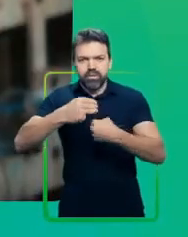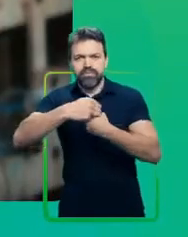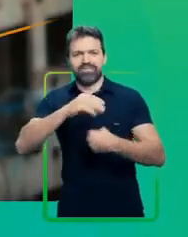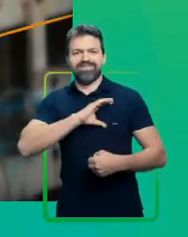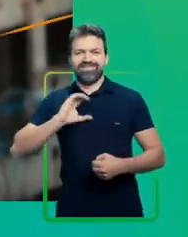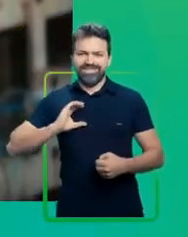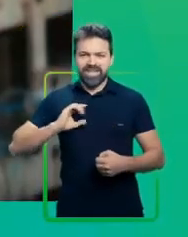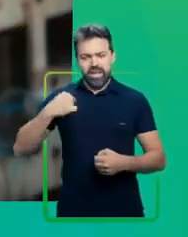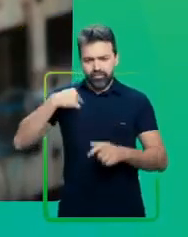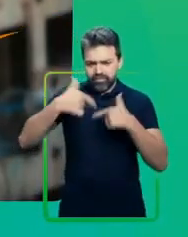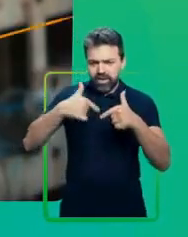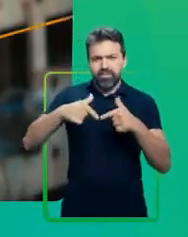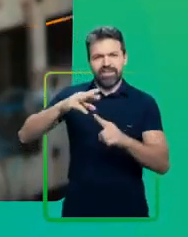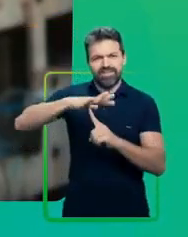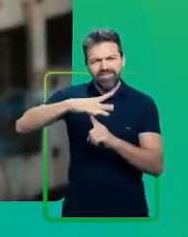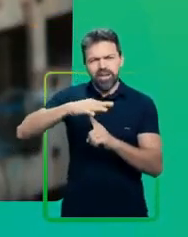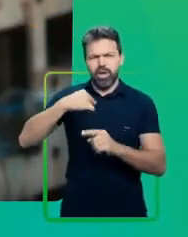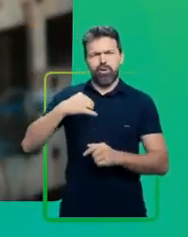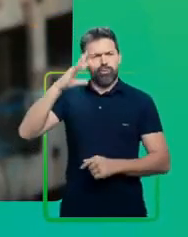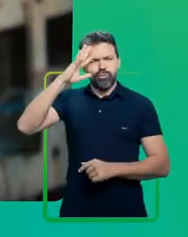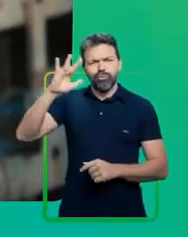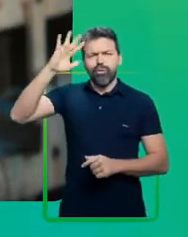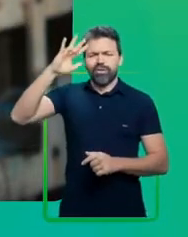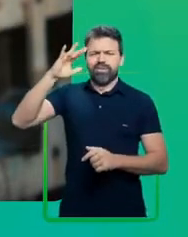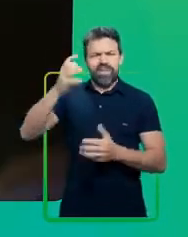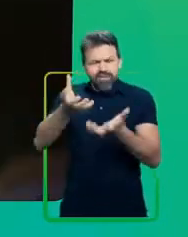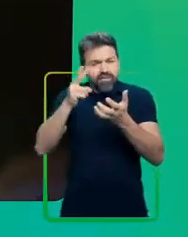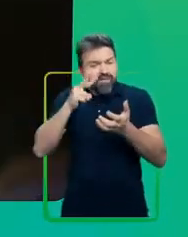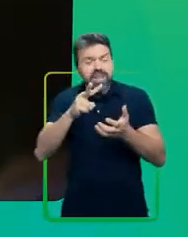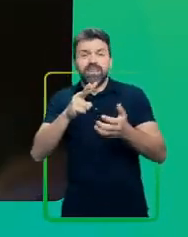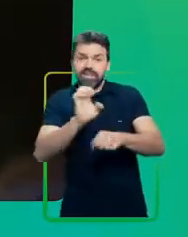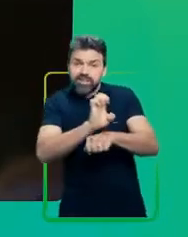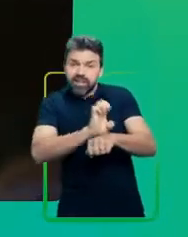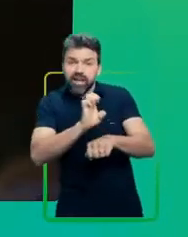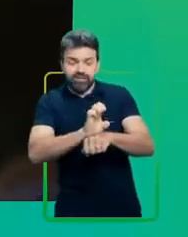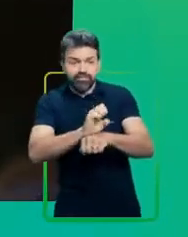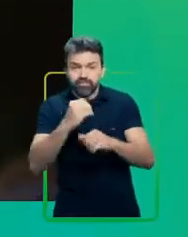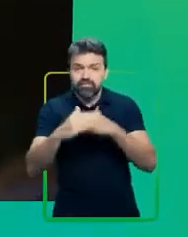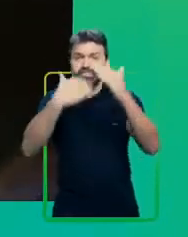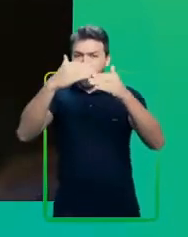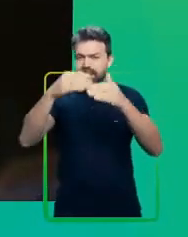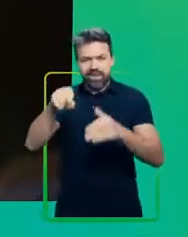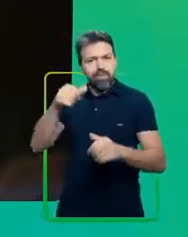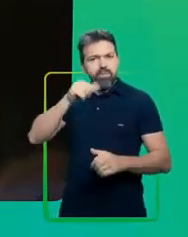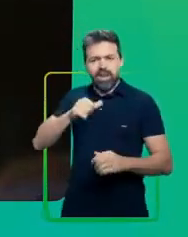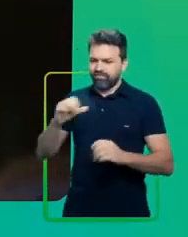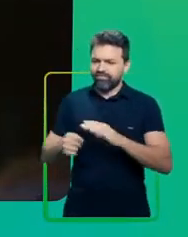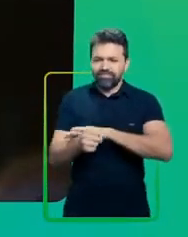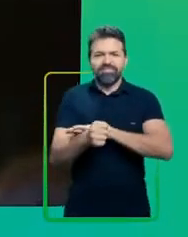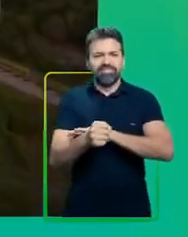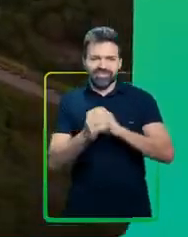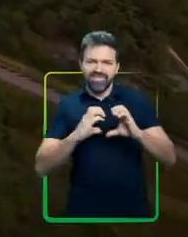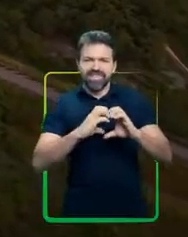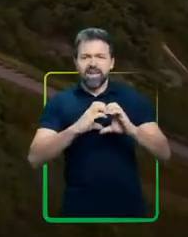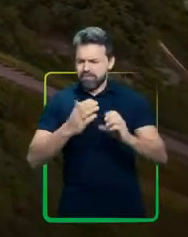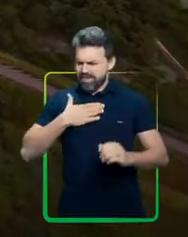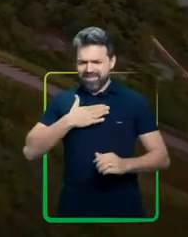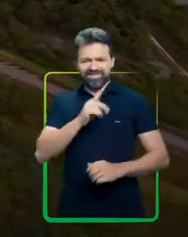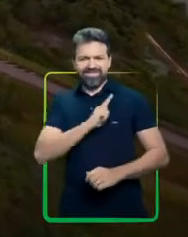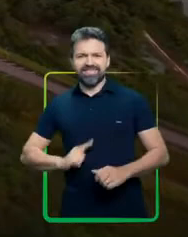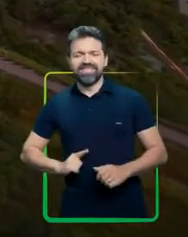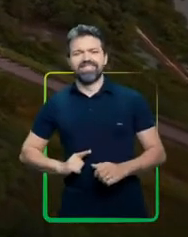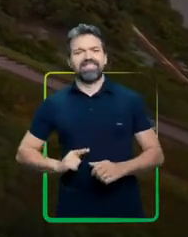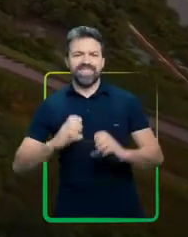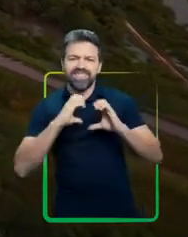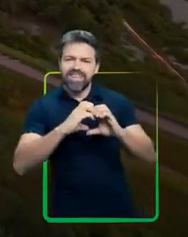sou feirante, o meu maior sonho é ver meu estado crescer. Com essa mulher que vai falar agora. Fala, minha governadora.